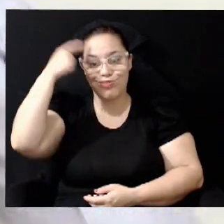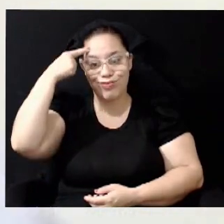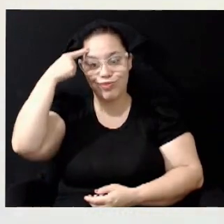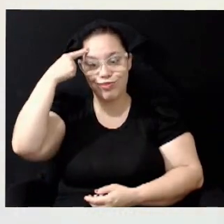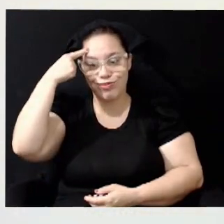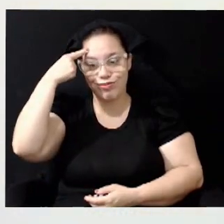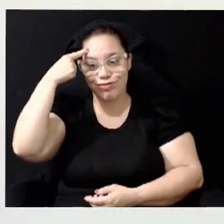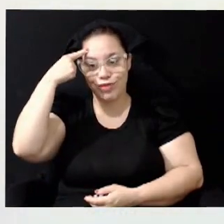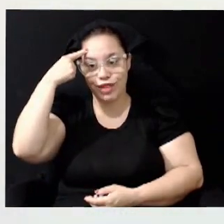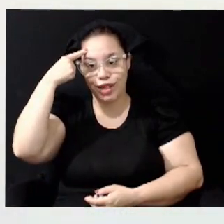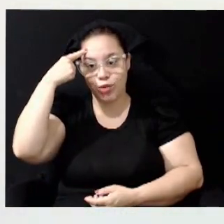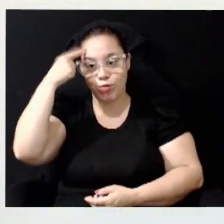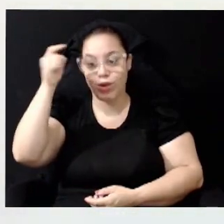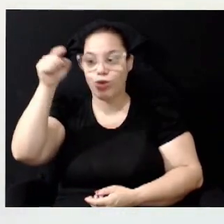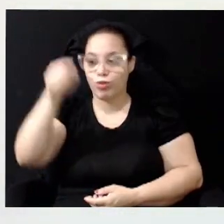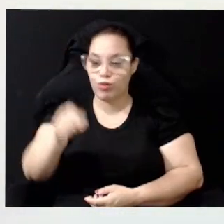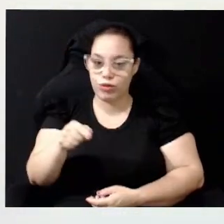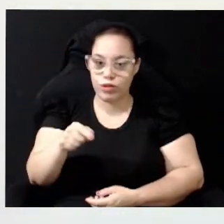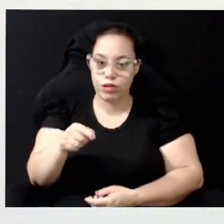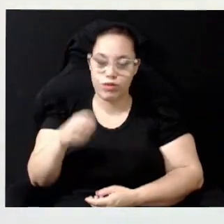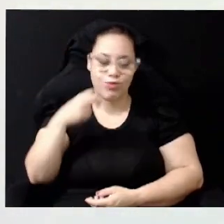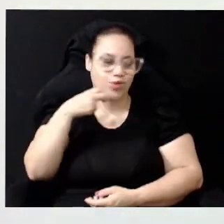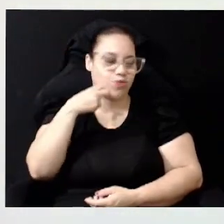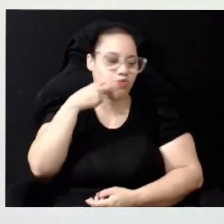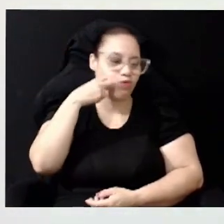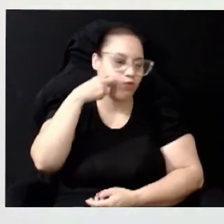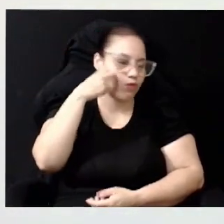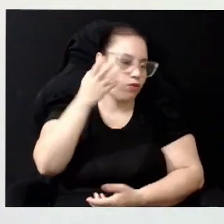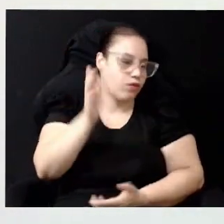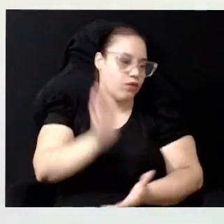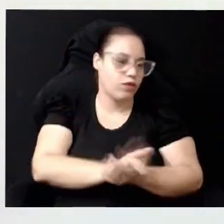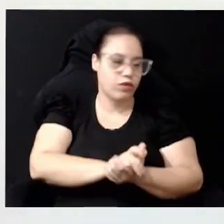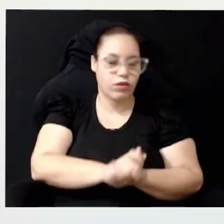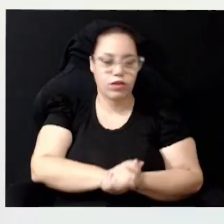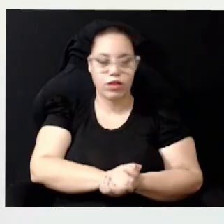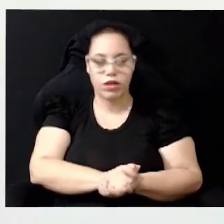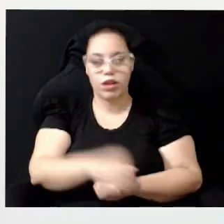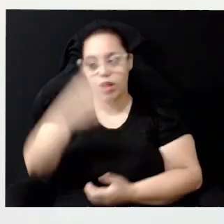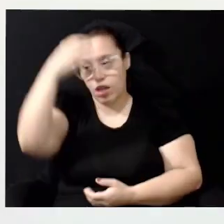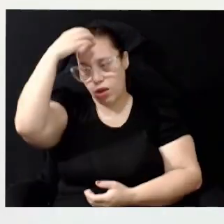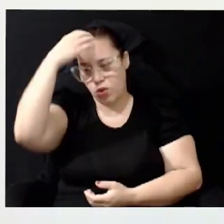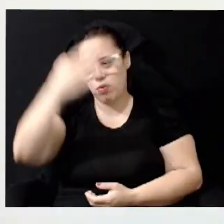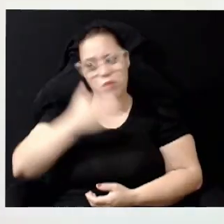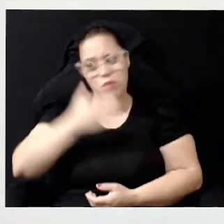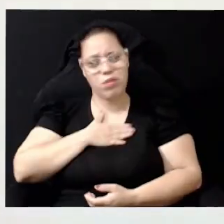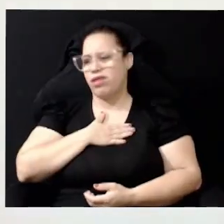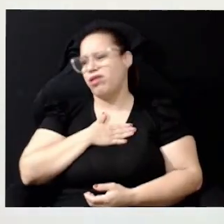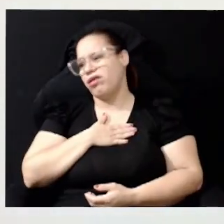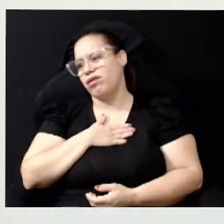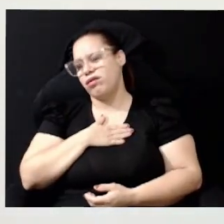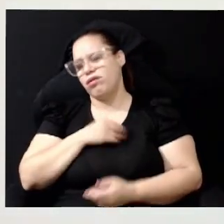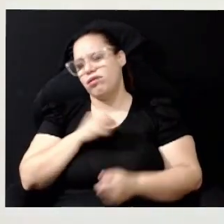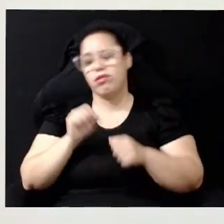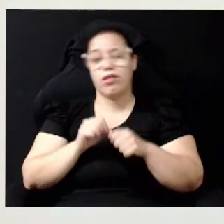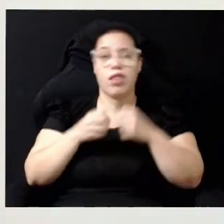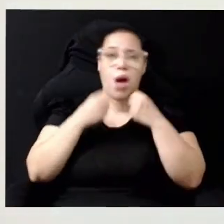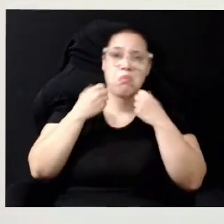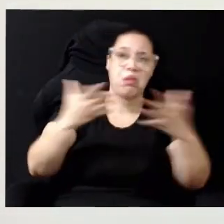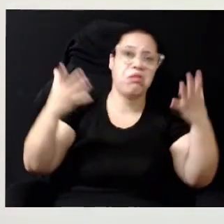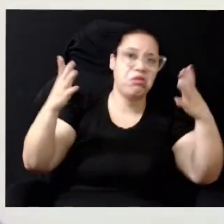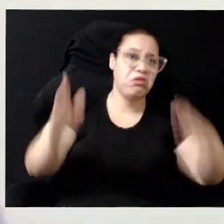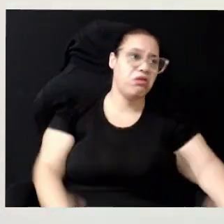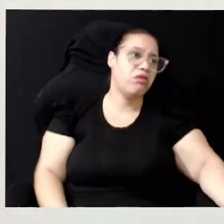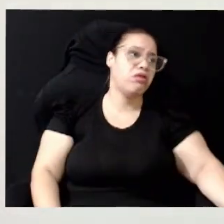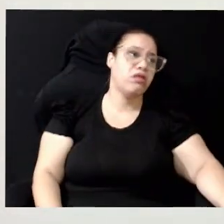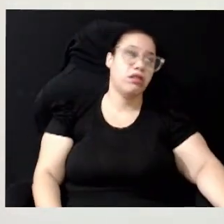pensam sobre a situação. Estou sendo envergonhada, a culpa é minha, nada do que eu faço adianta. Então,